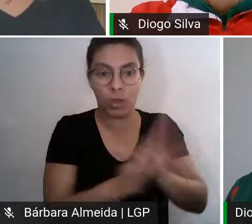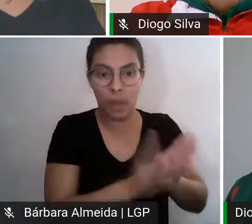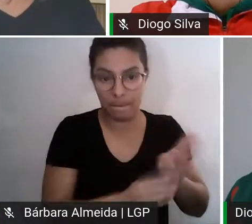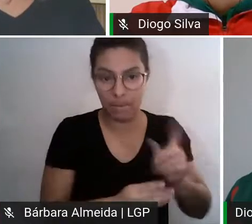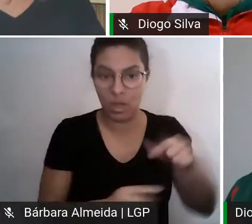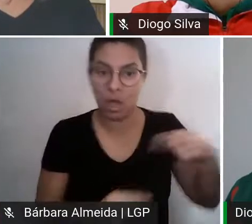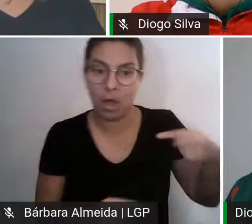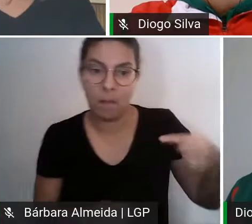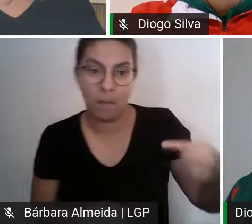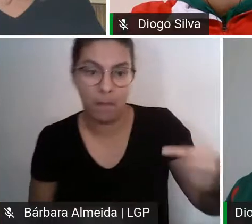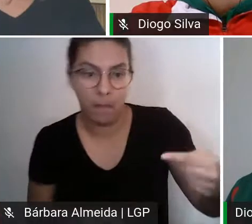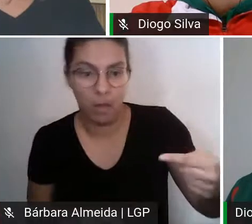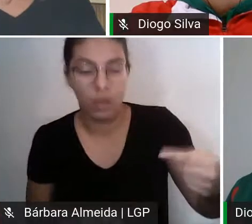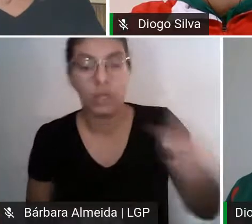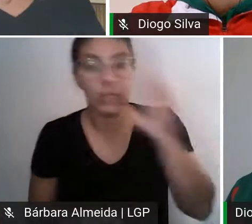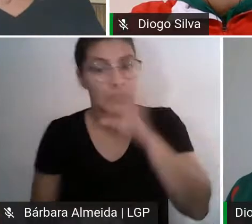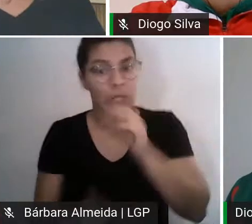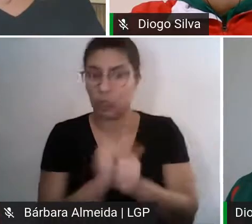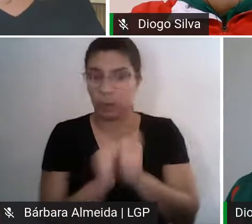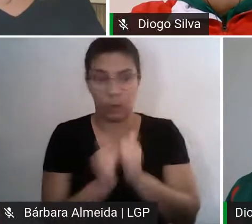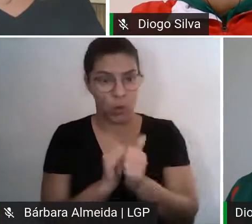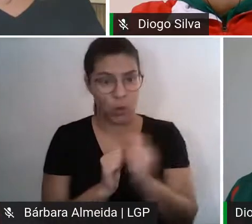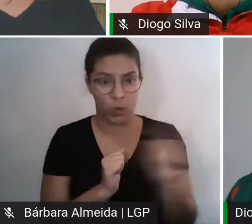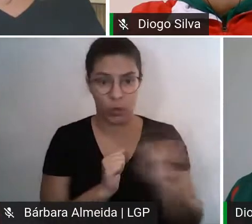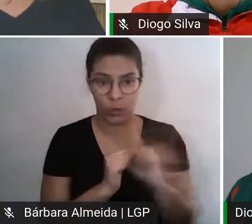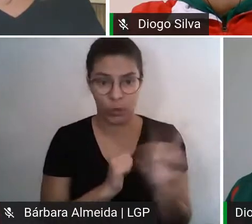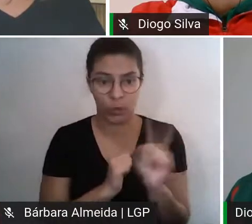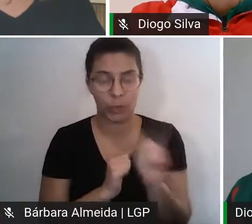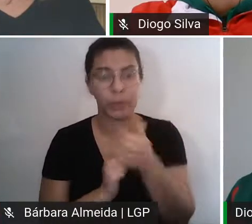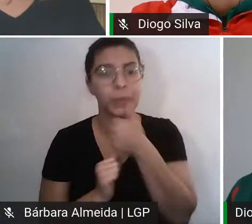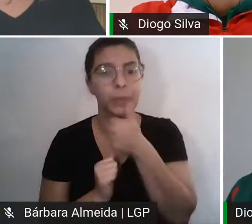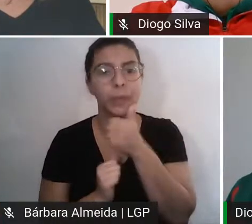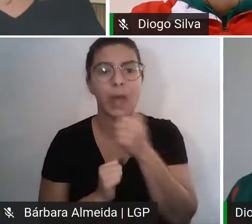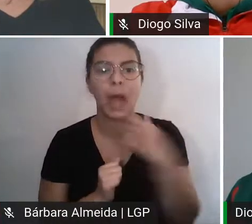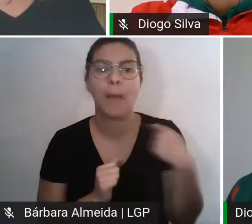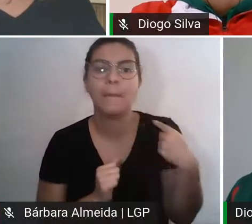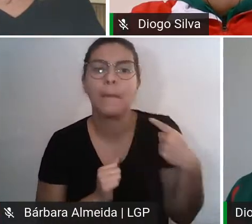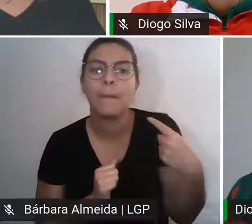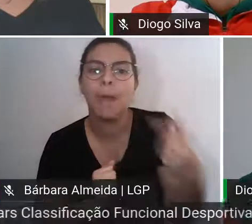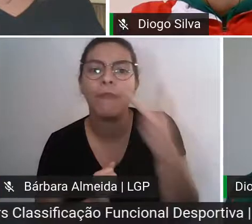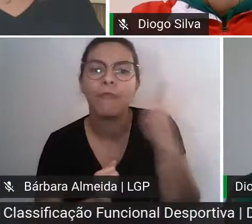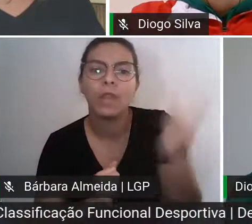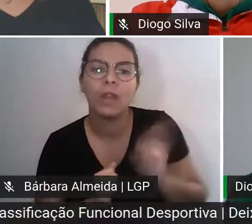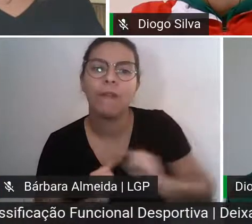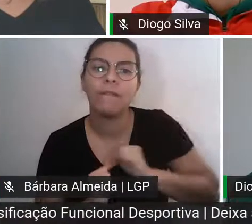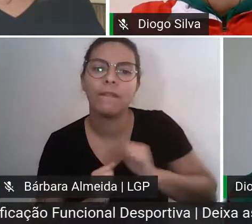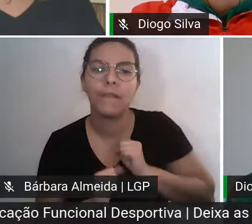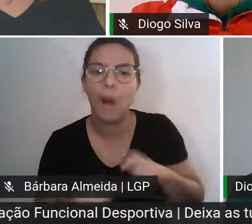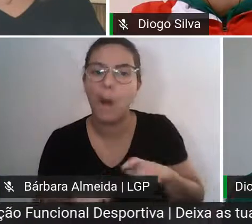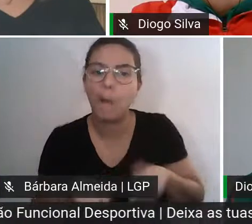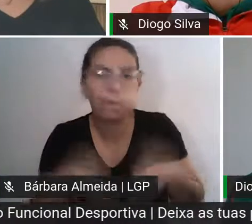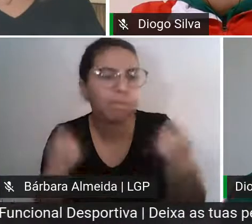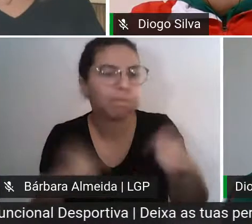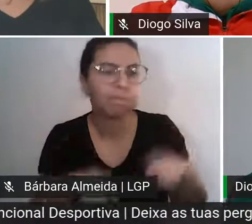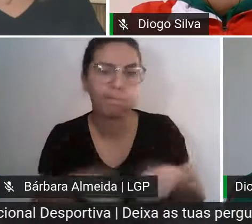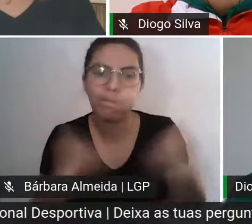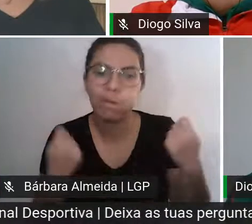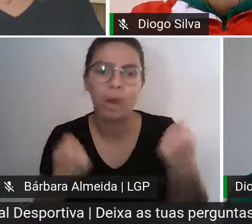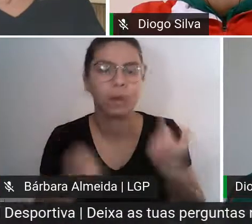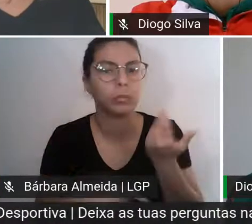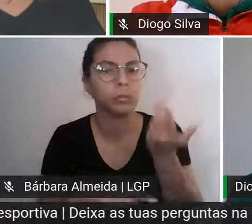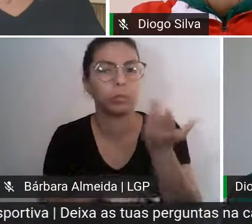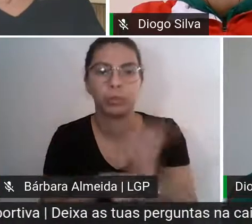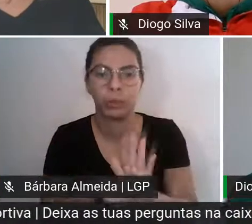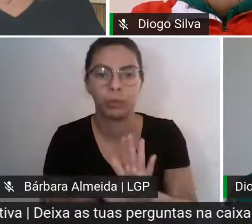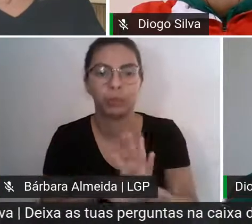não fosse o desporto, não conseguia fazer certas coisas diariamente, nomeadamente, por exemplo, passar do